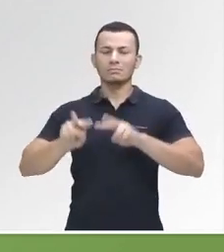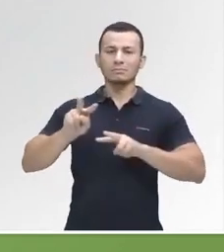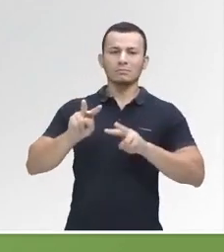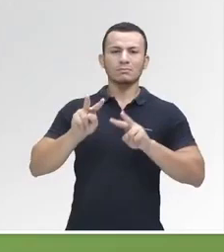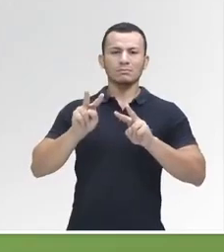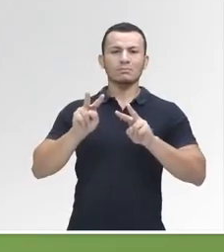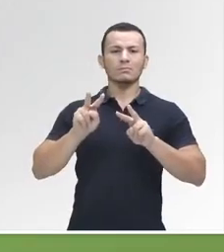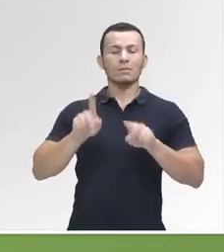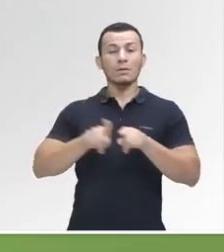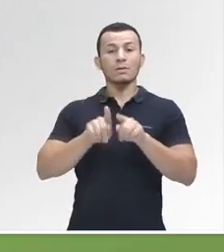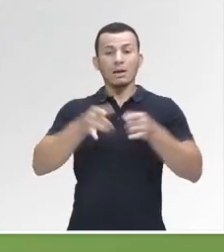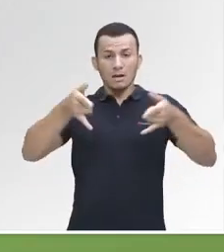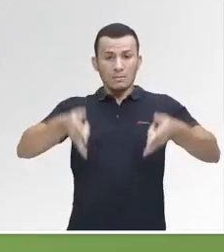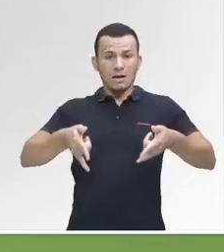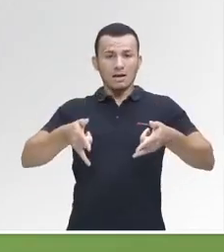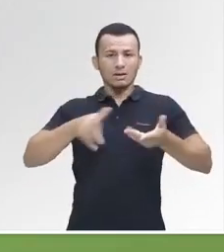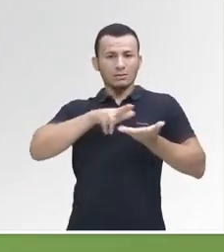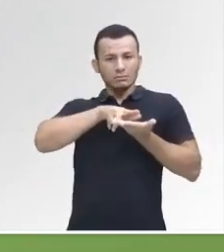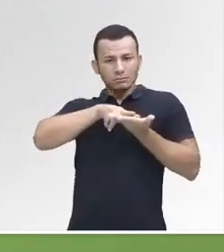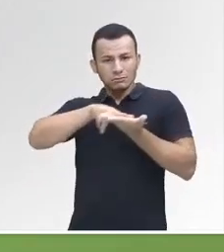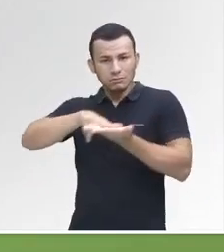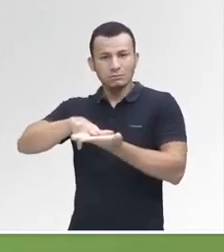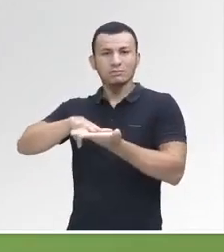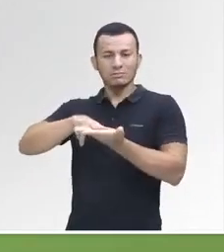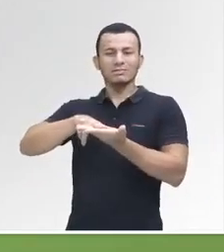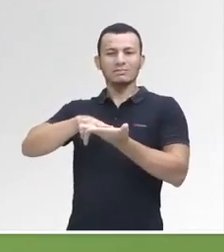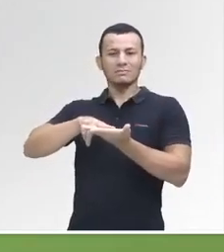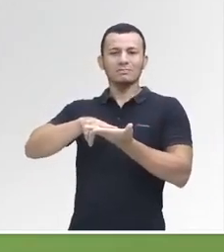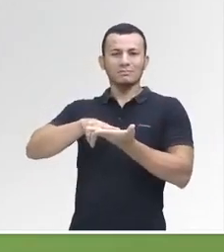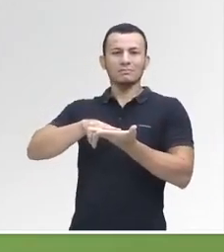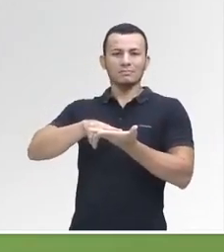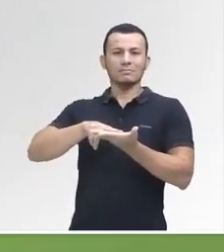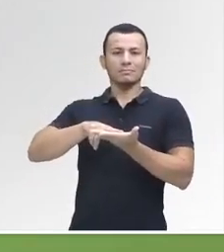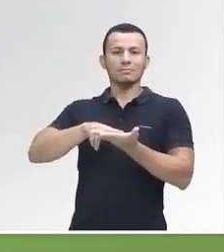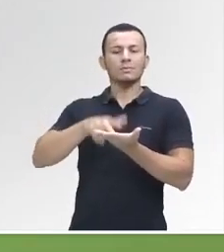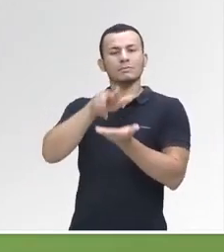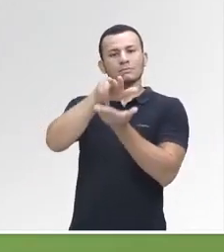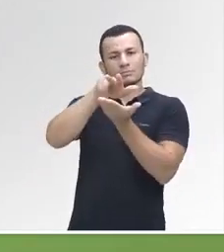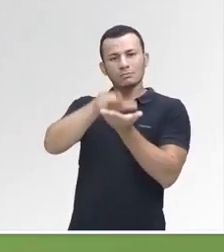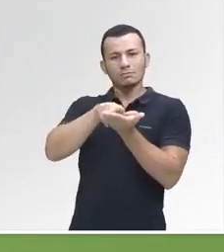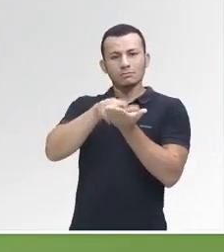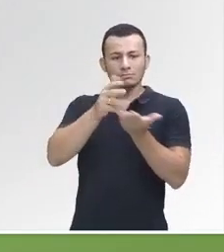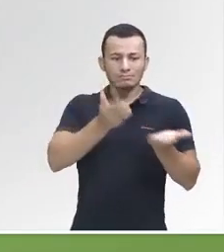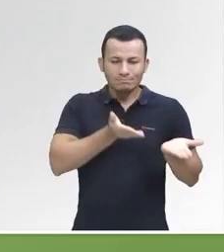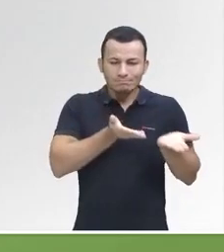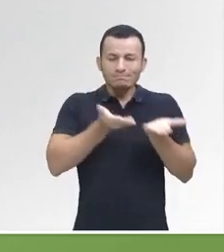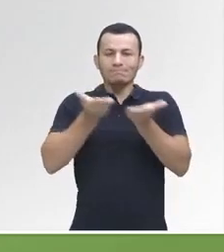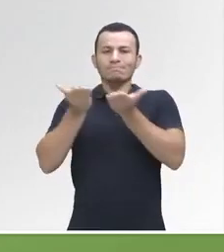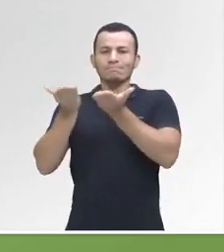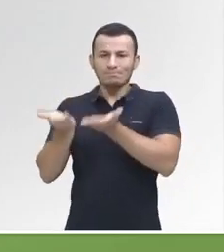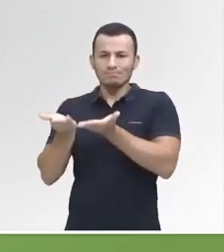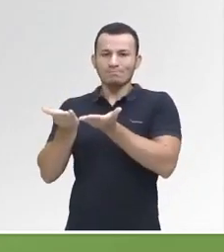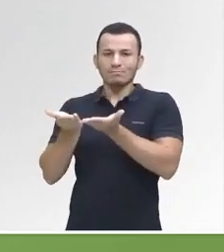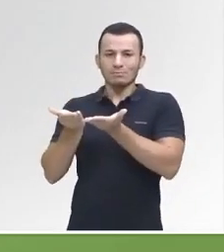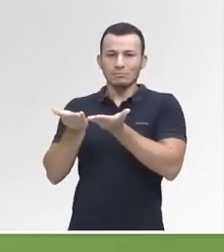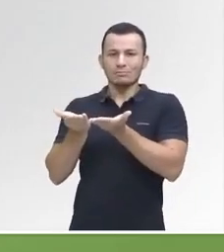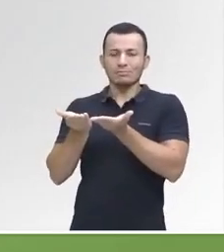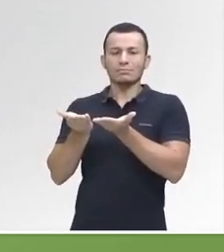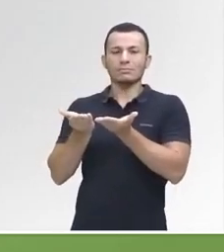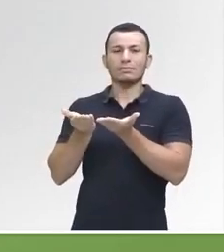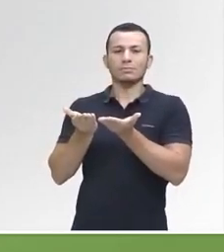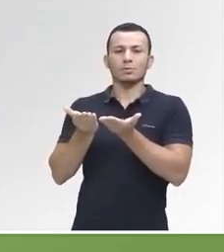a maca aqui também, ó, ela possui uma mobilidade maior para que ela seja retirada e seja recolocada depois